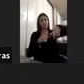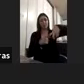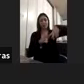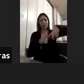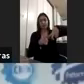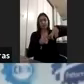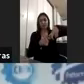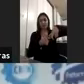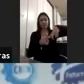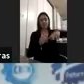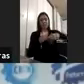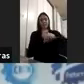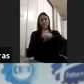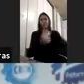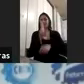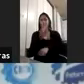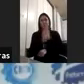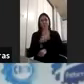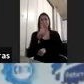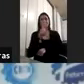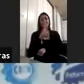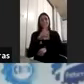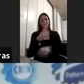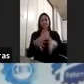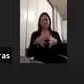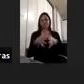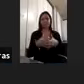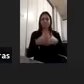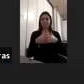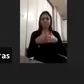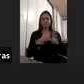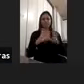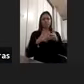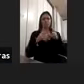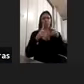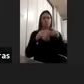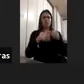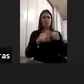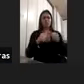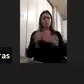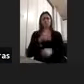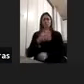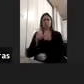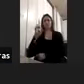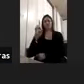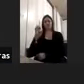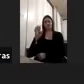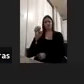né? Tá. Aí, síndrome do fêmur patelar, teve derrame articular e impacto